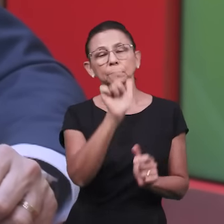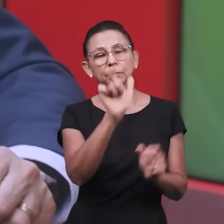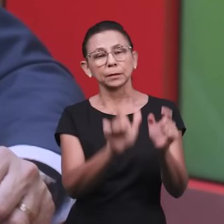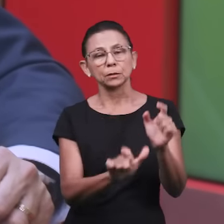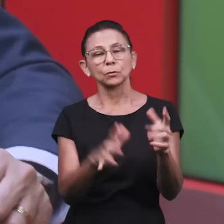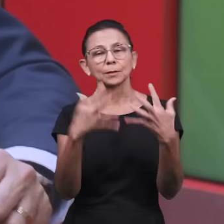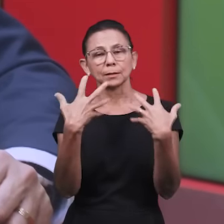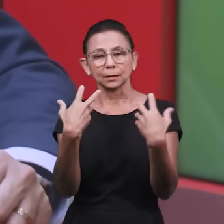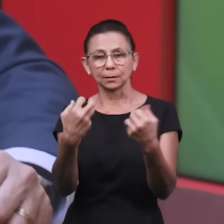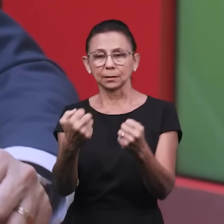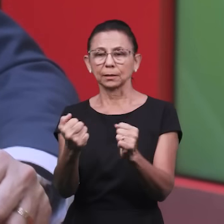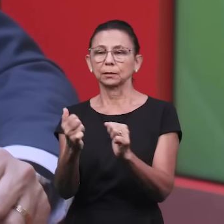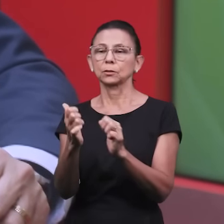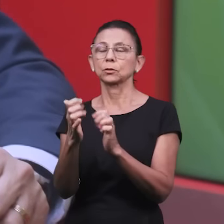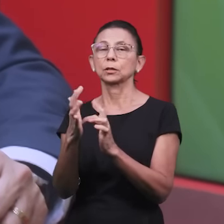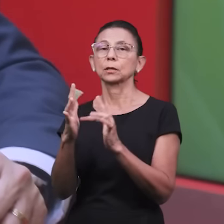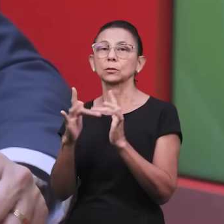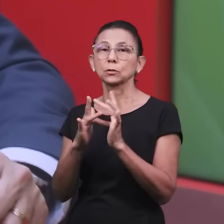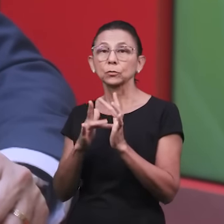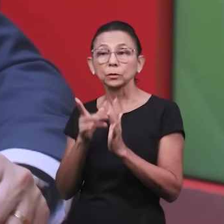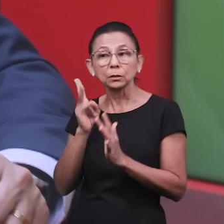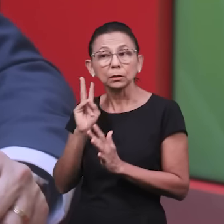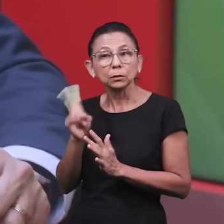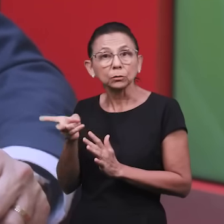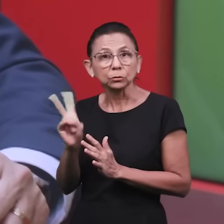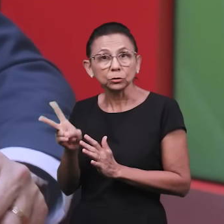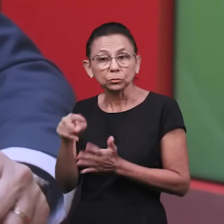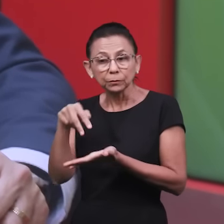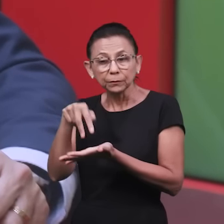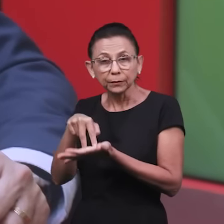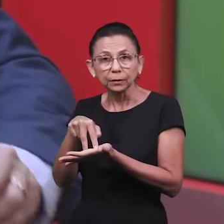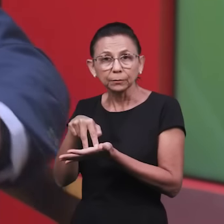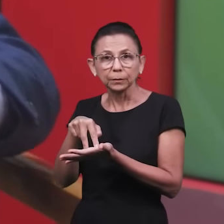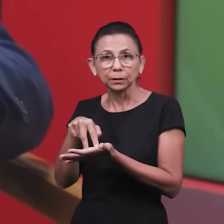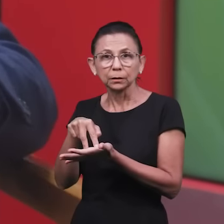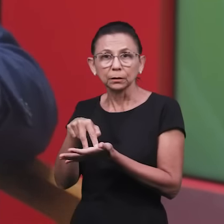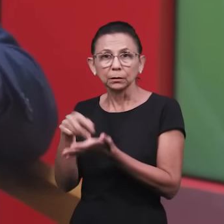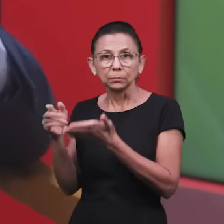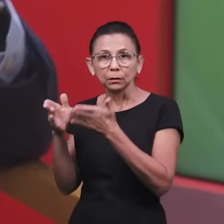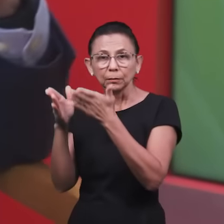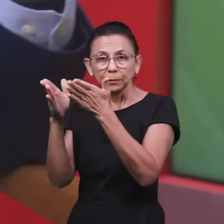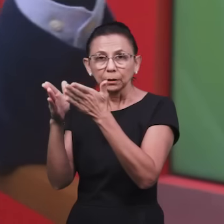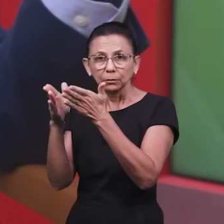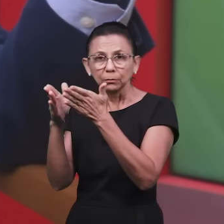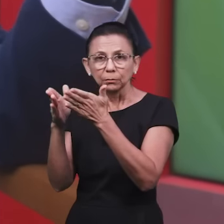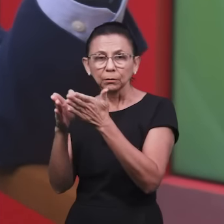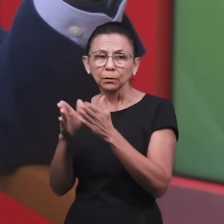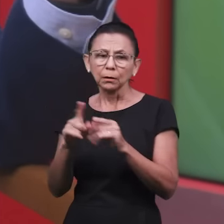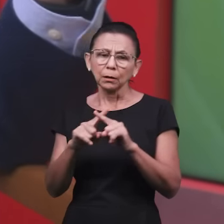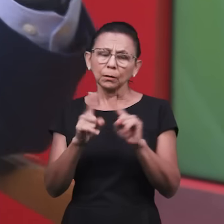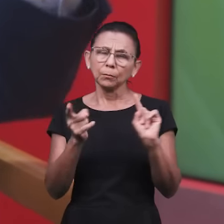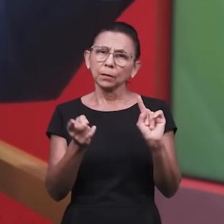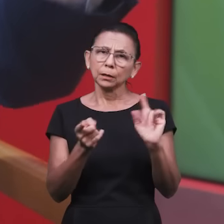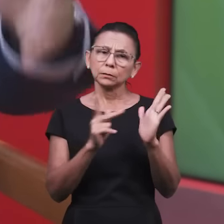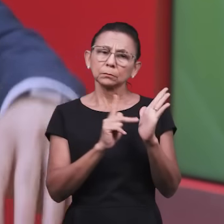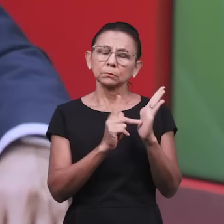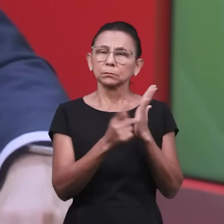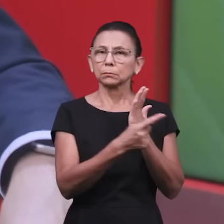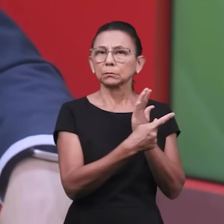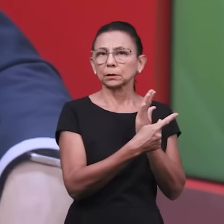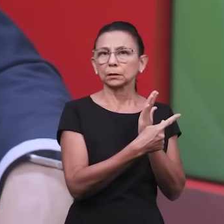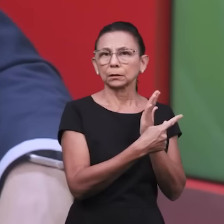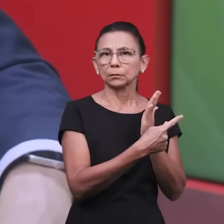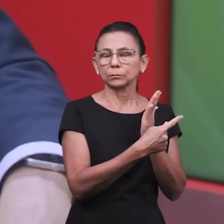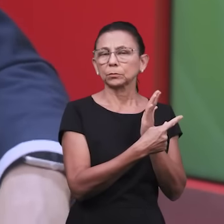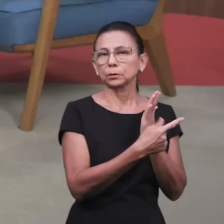aqueles que já se renderam permaneçam no caminho. Agora, Daniel falou de uma parábola, a gente podia